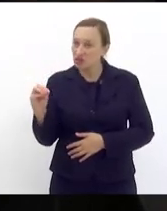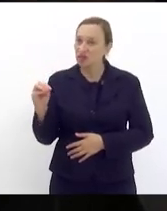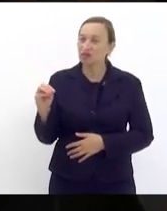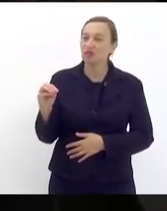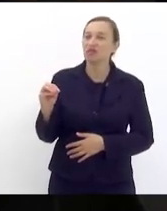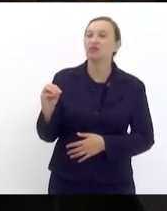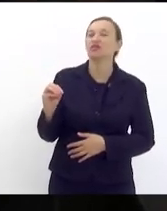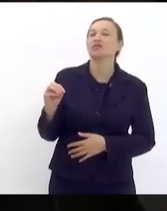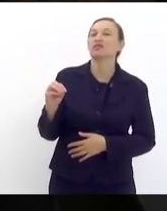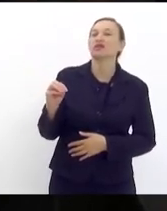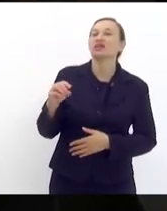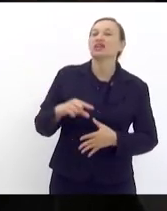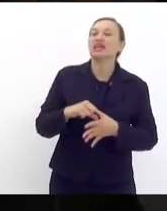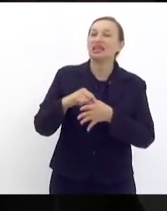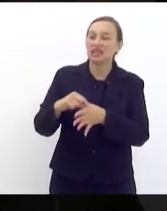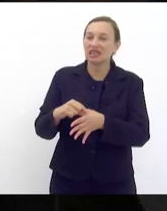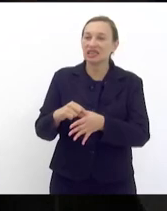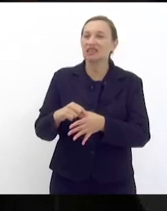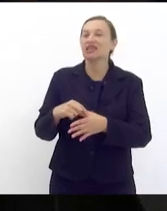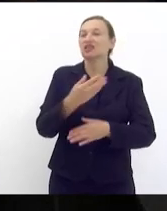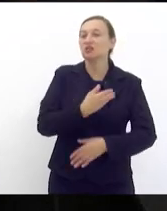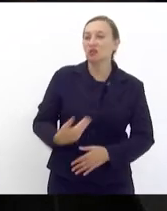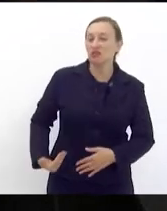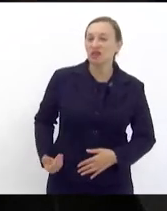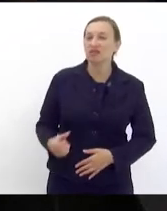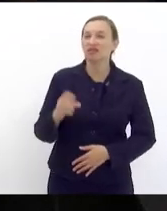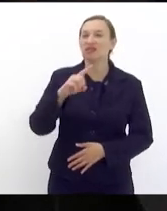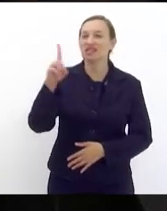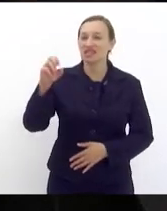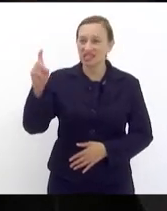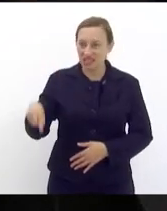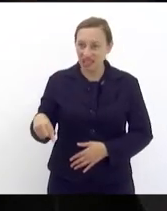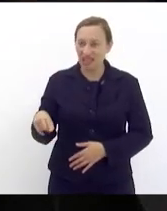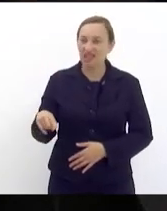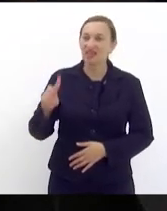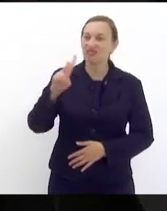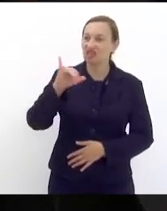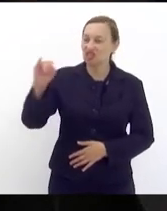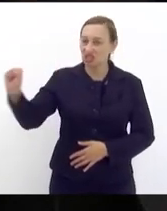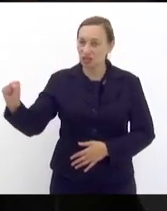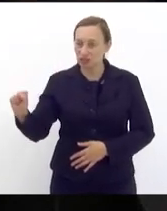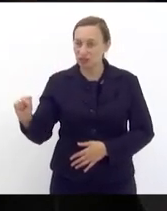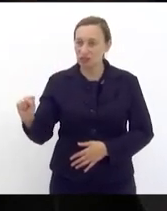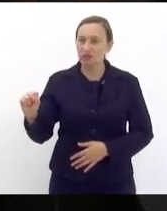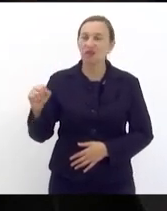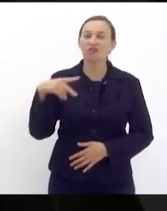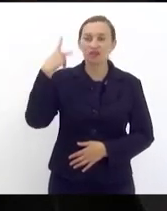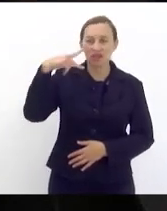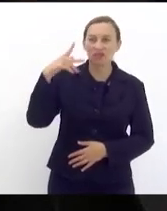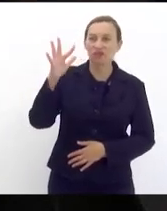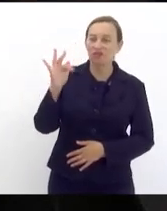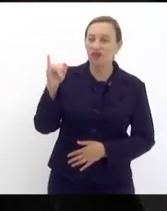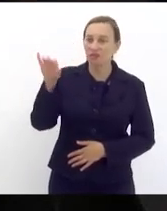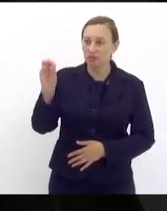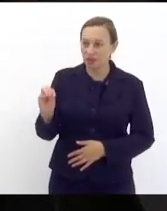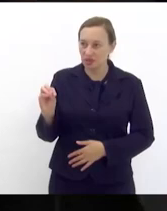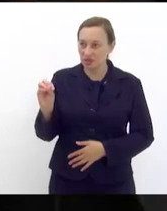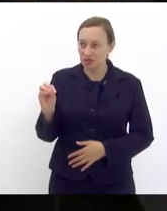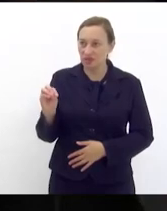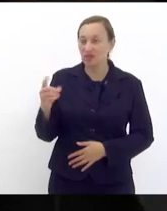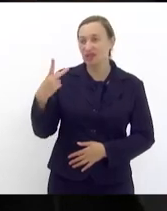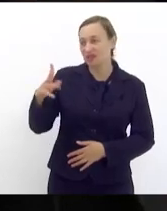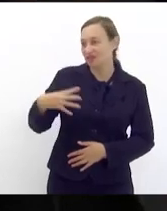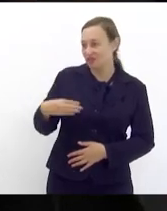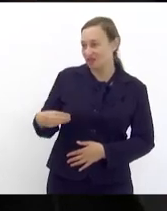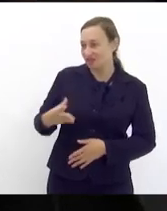governo Haroldinho, ao vereador Zé Domingo, ao vereador Vinícius Alves e ao vereador Fabinho Tassiano, que seu filho nasceu,